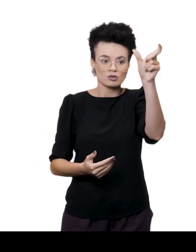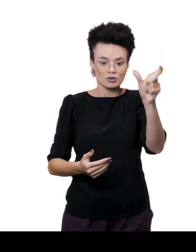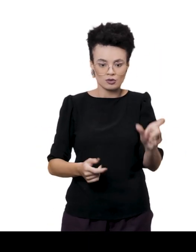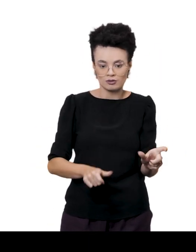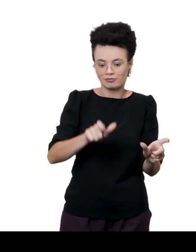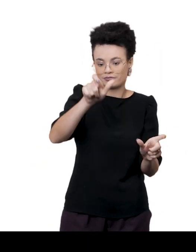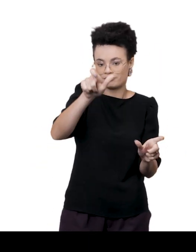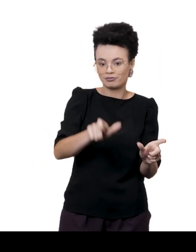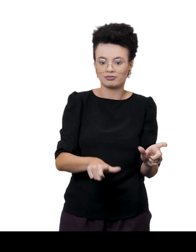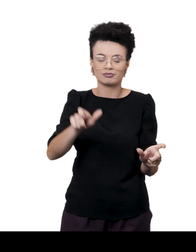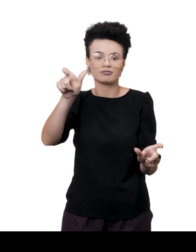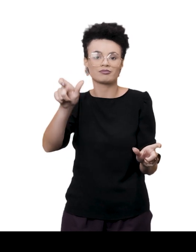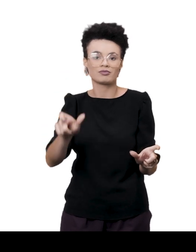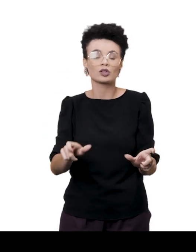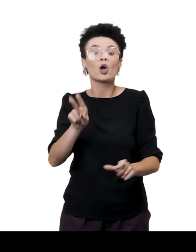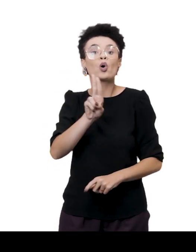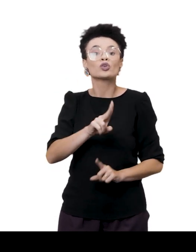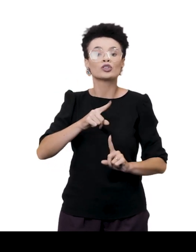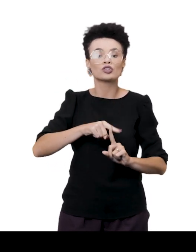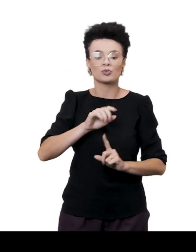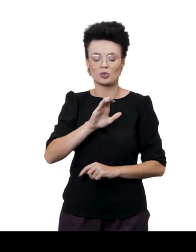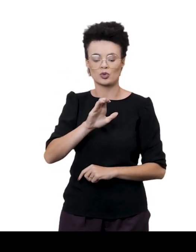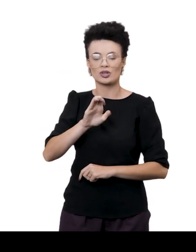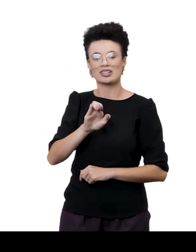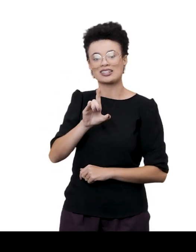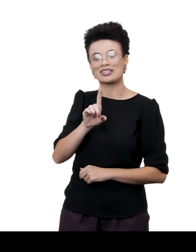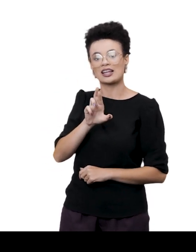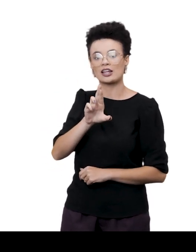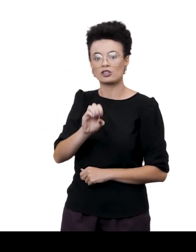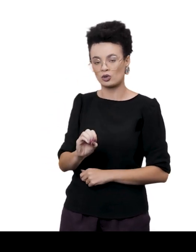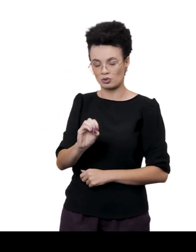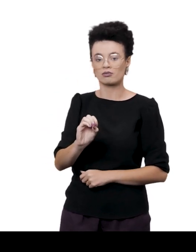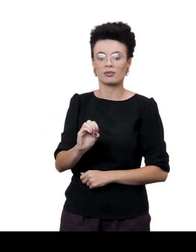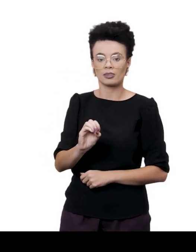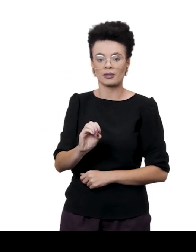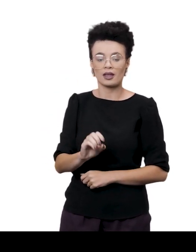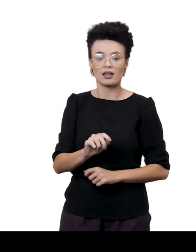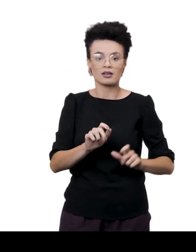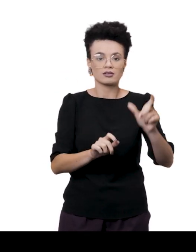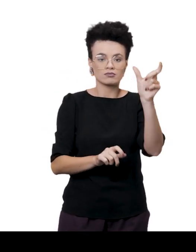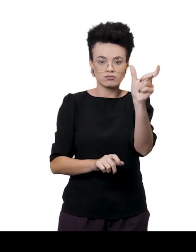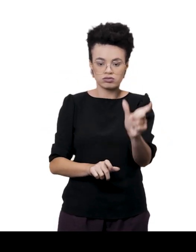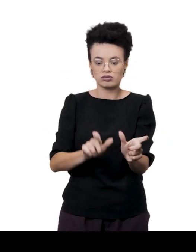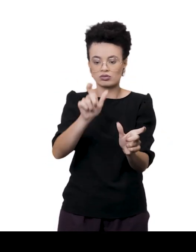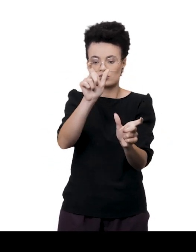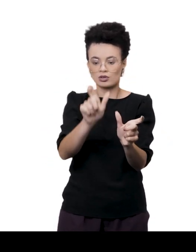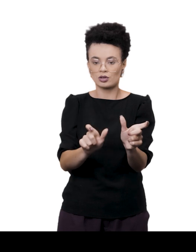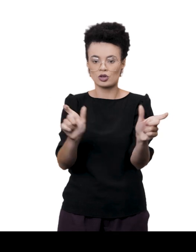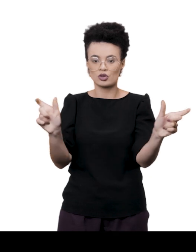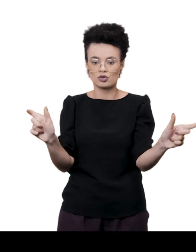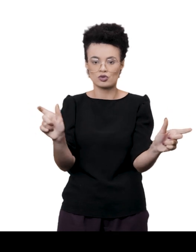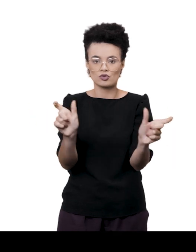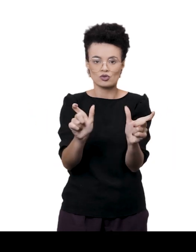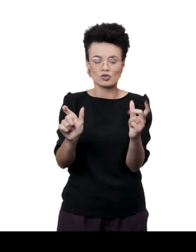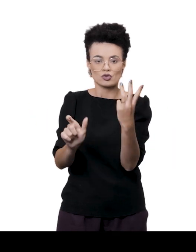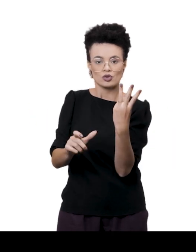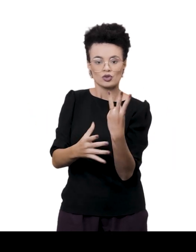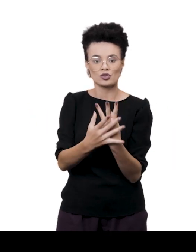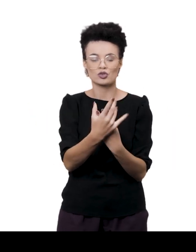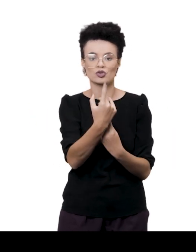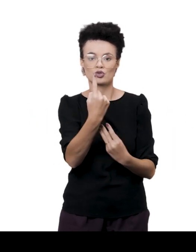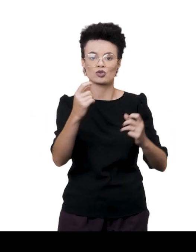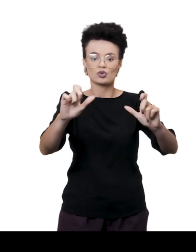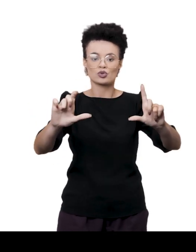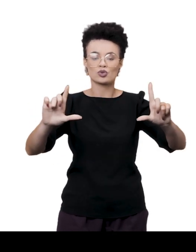Trata-se de uma pintura composta por 3 painéis verticais de compensado de cedro, justapostos lado a lado,